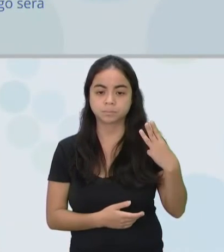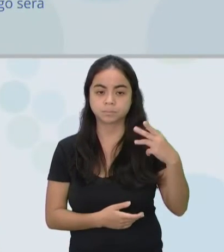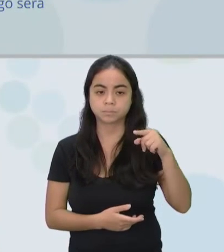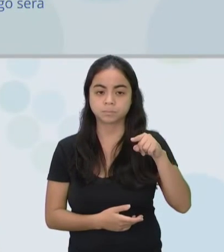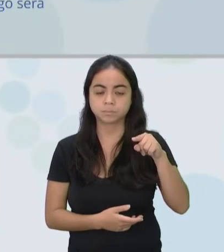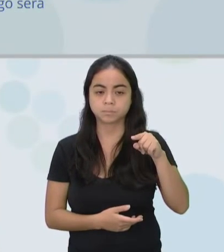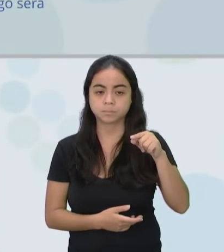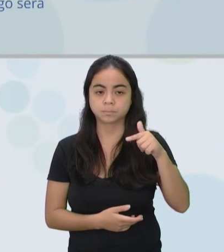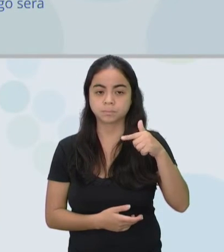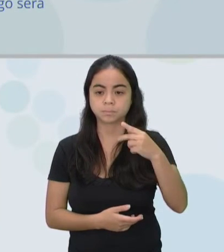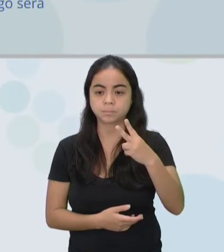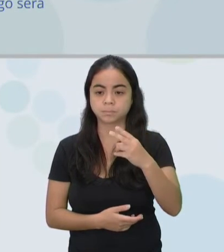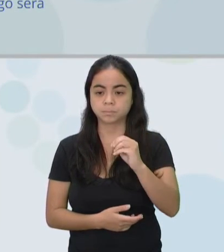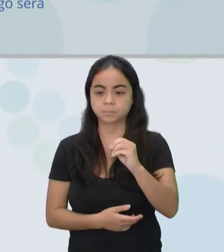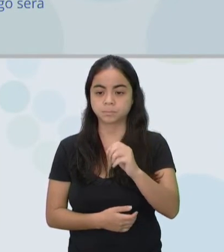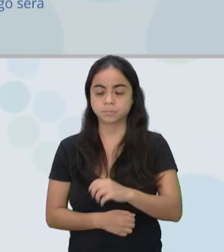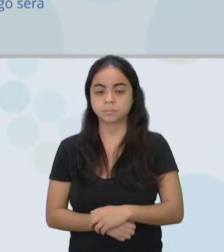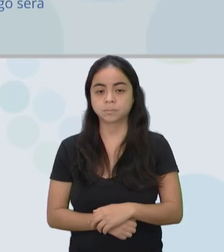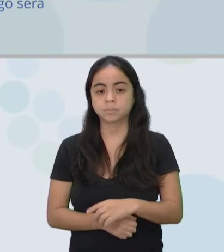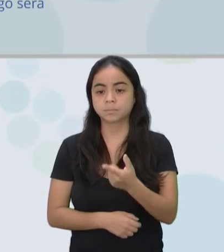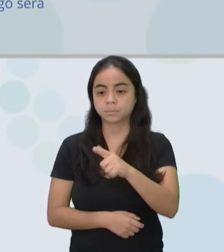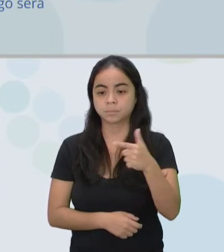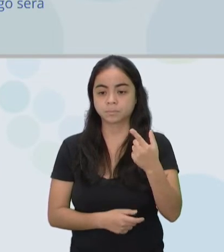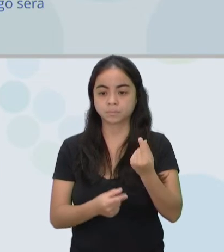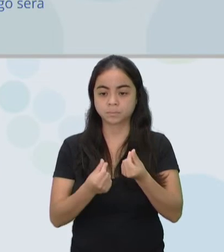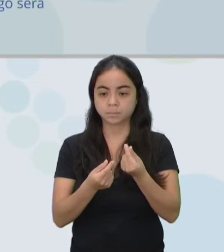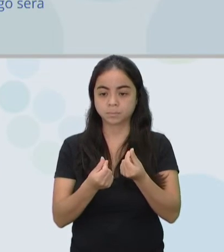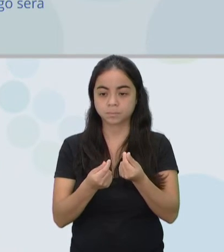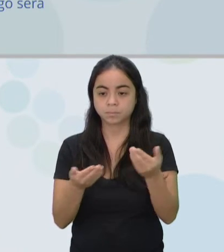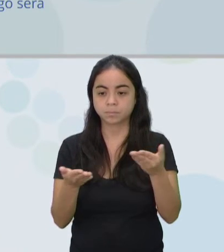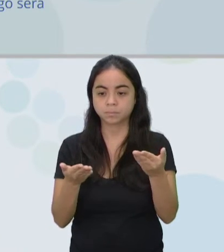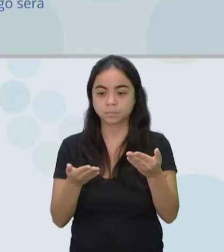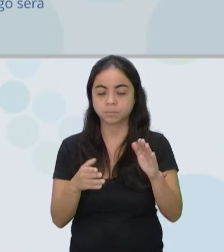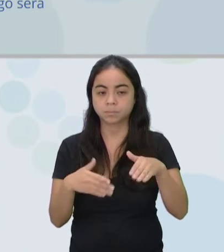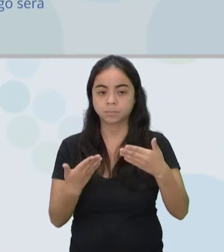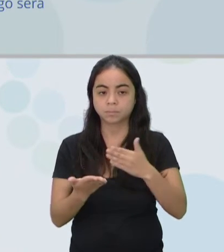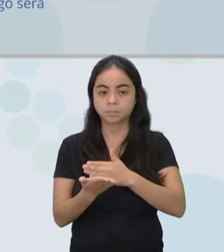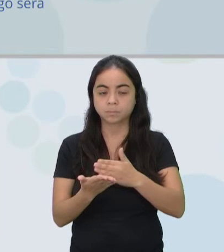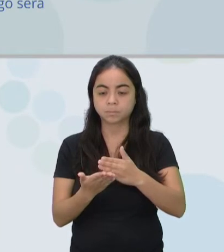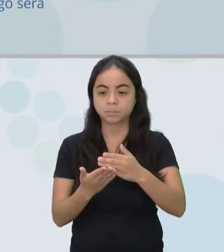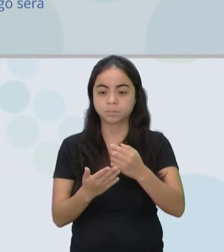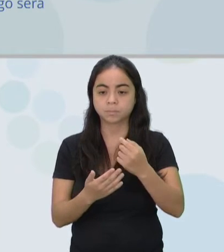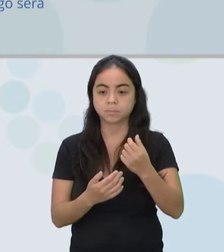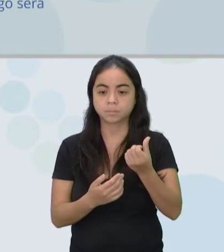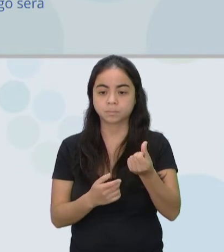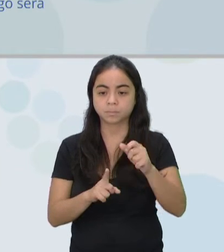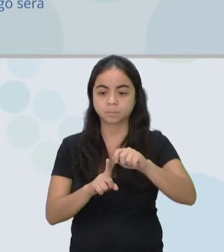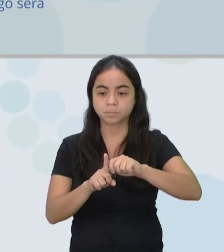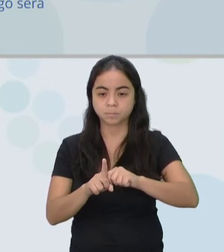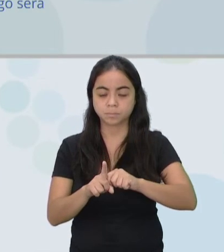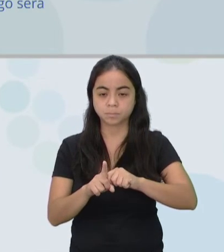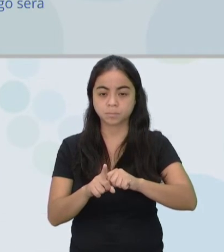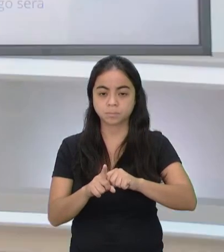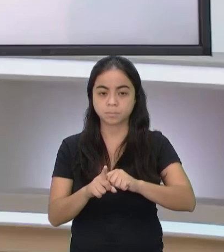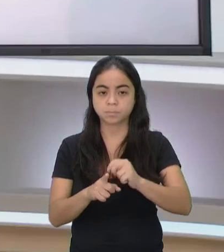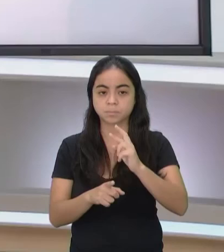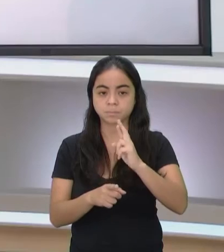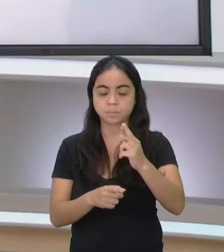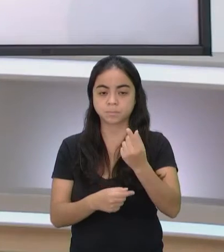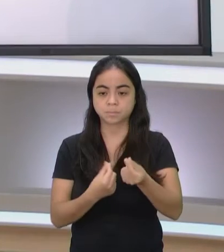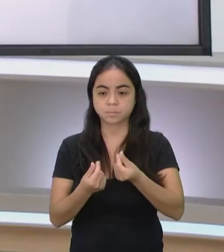3.720. Ele não tem os 3.000 agora e ele vai pagar daqui 6 meses 3.720. O